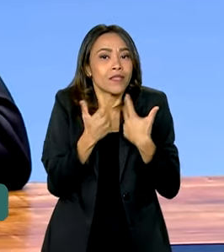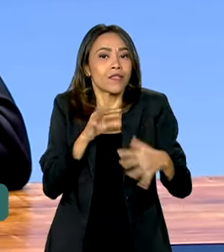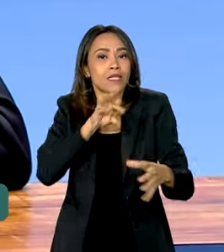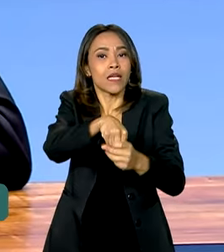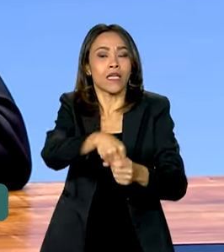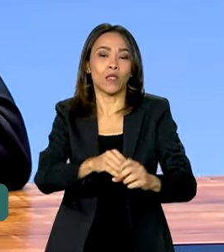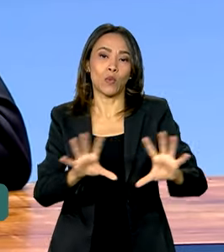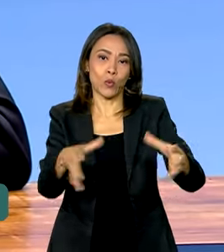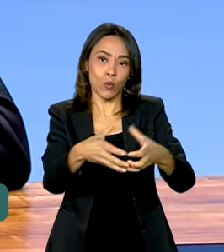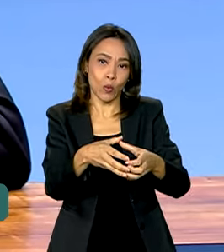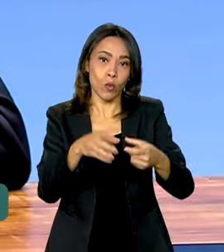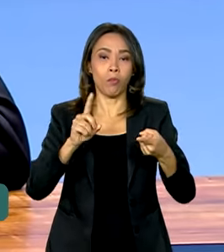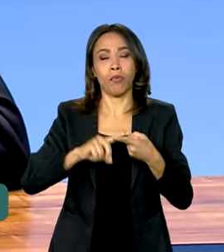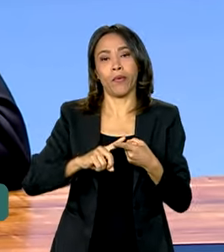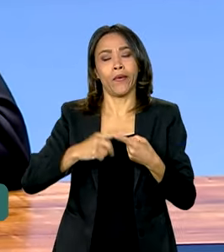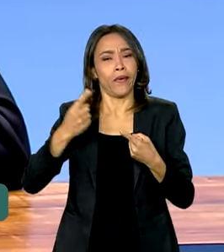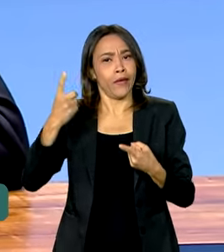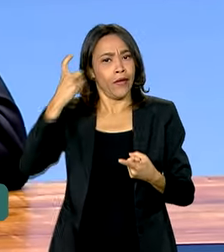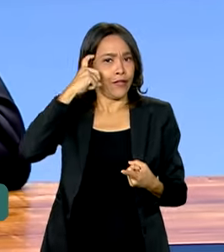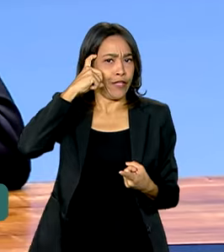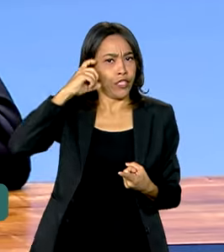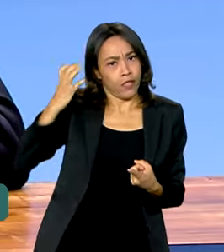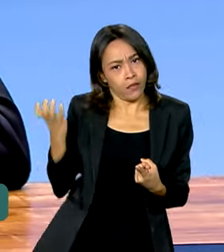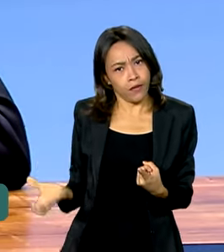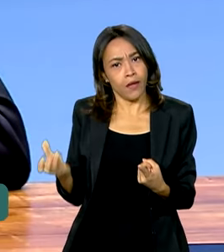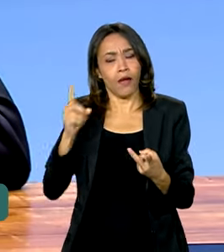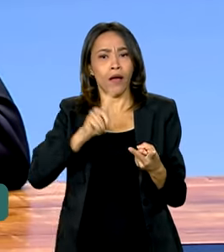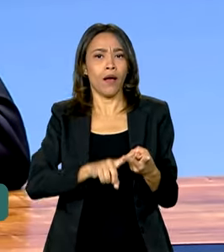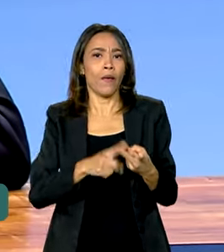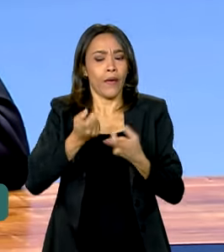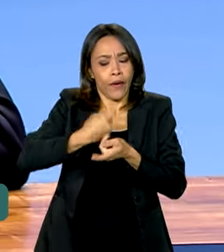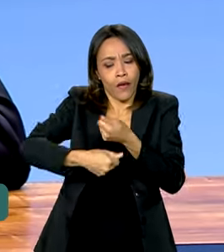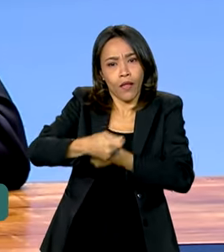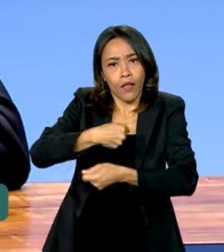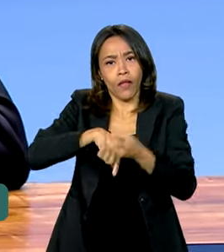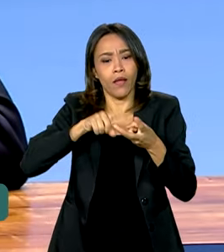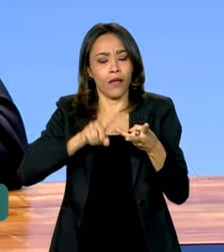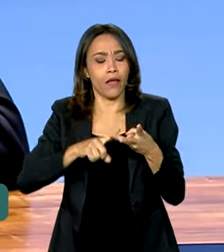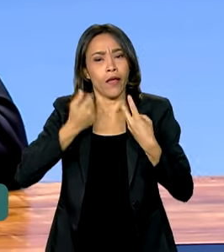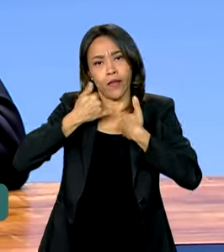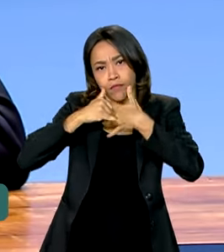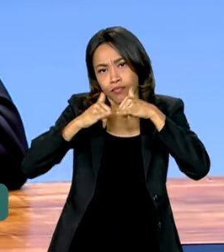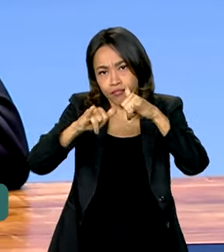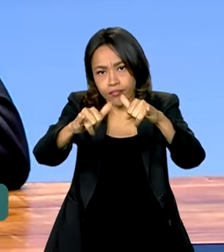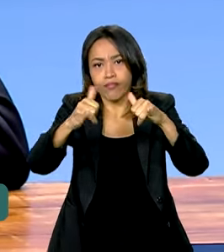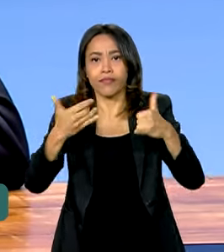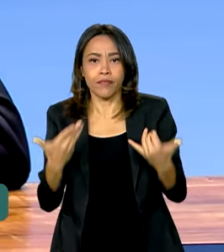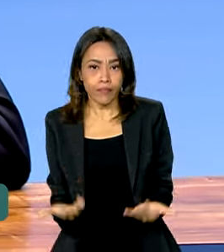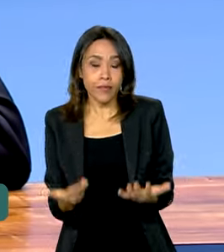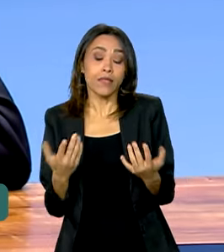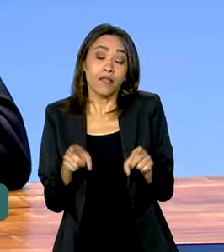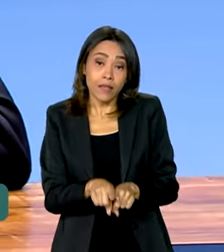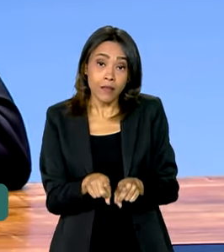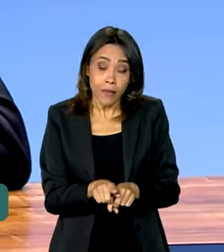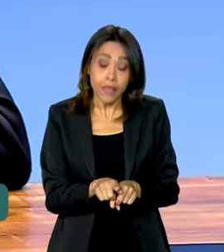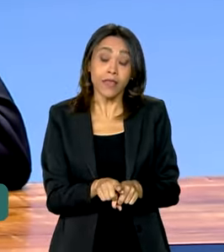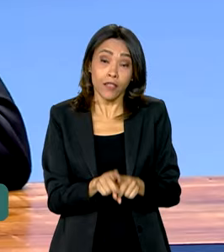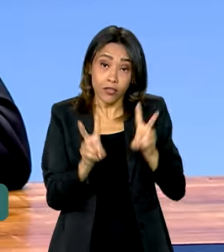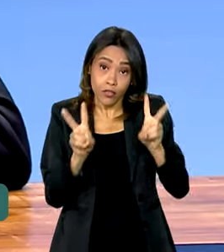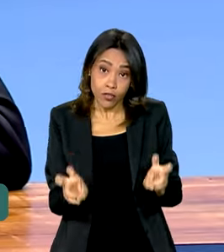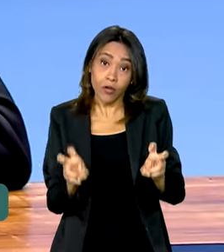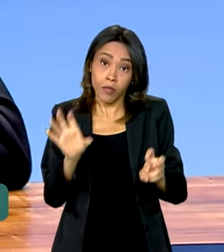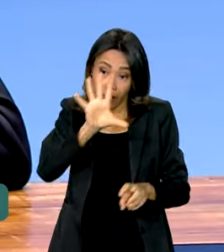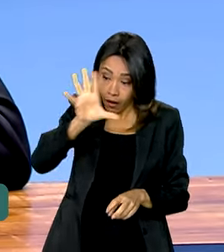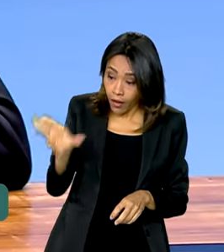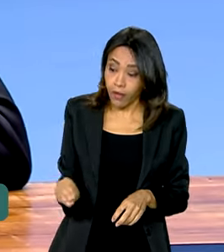economia digital e inteligência artificial, que é um tema discutido no G20, a questão de energia discutida no G20 e, naturalmente, a questão da